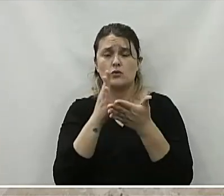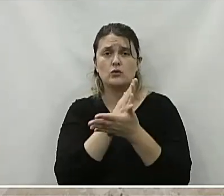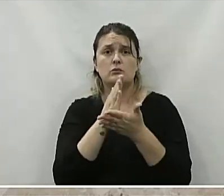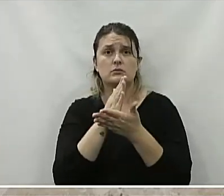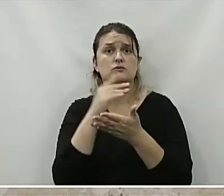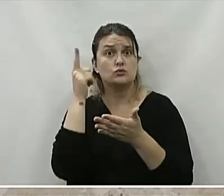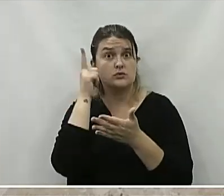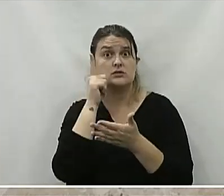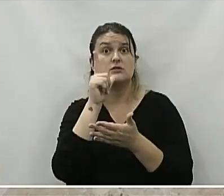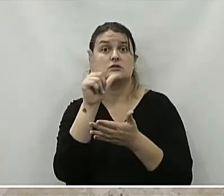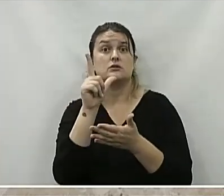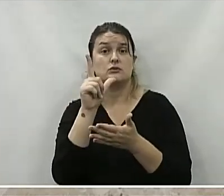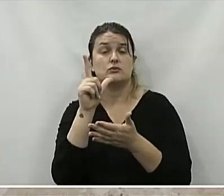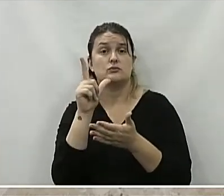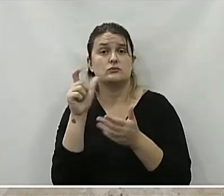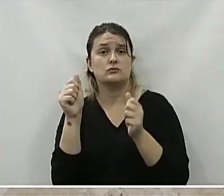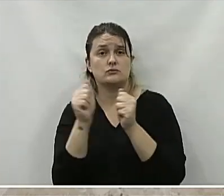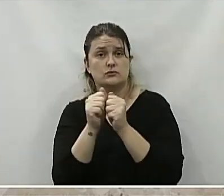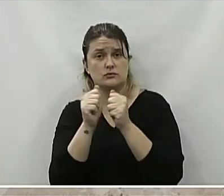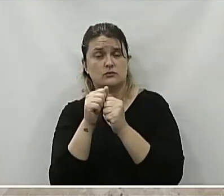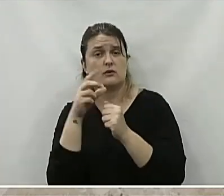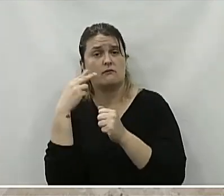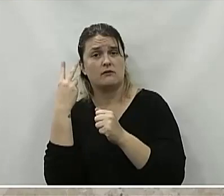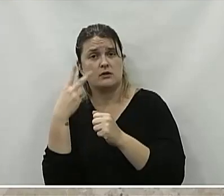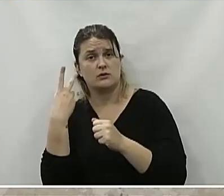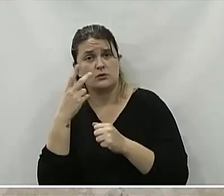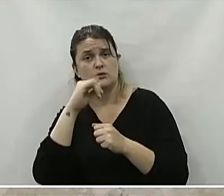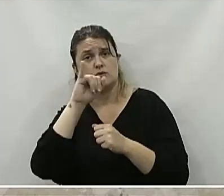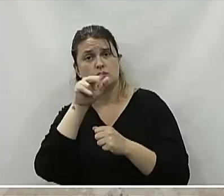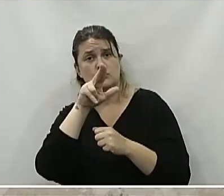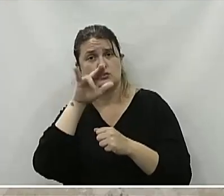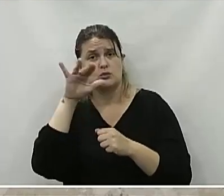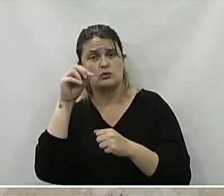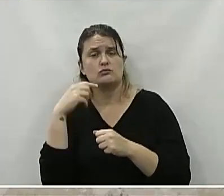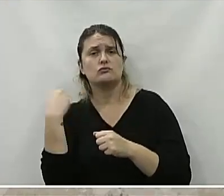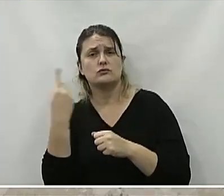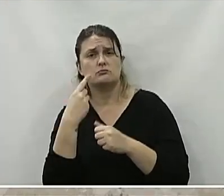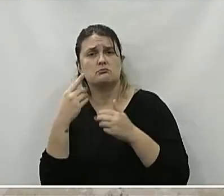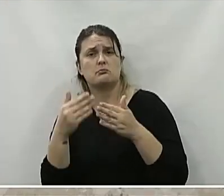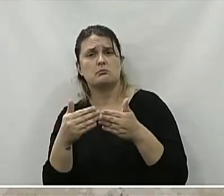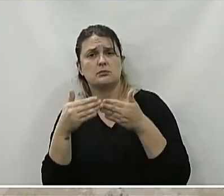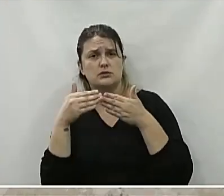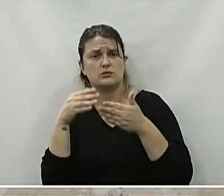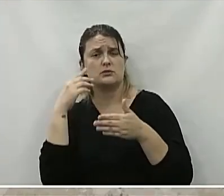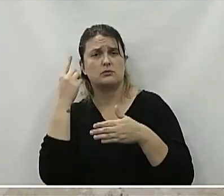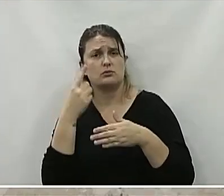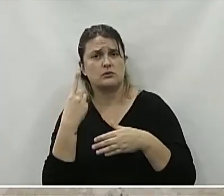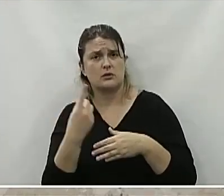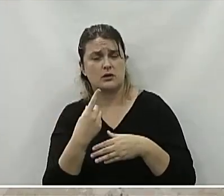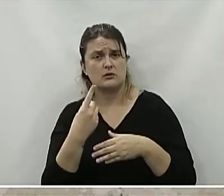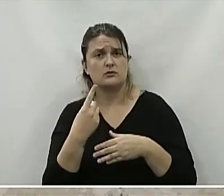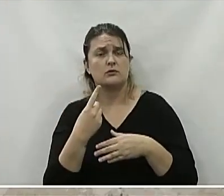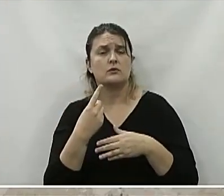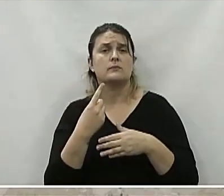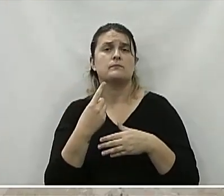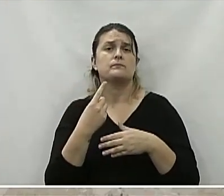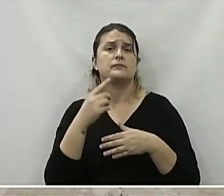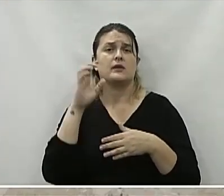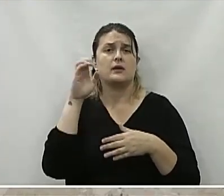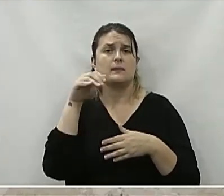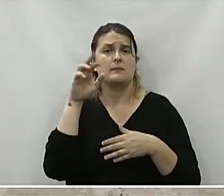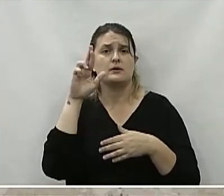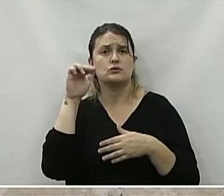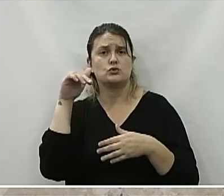tivemos sucesso. Juntamente com o vereador Júlia Dilson Pires, solicitamos ao deputado estadual, na época,